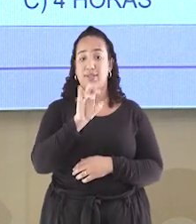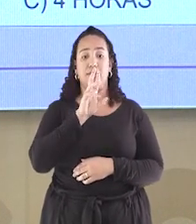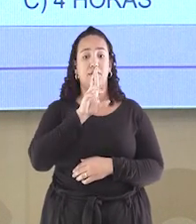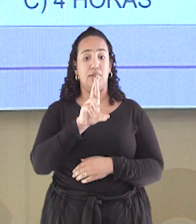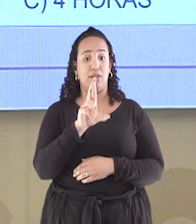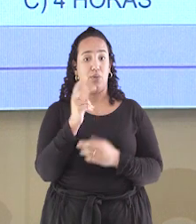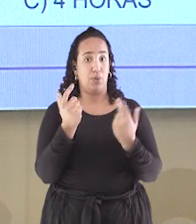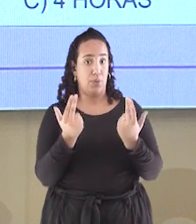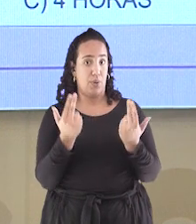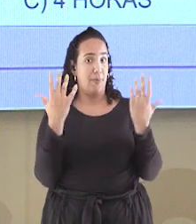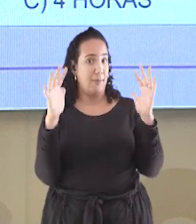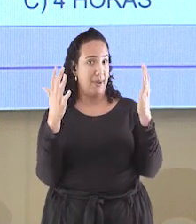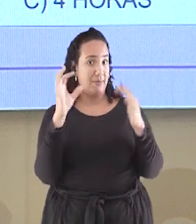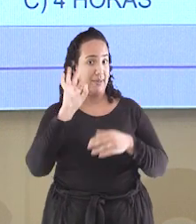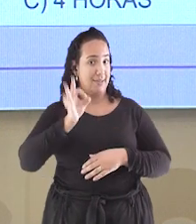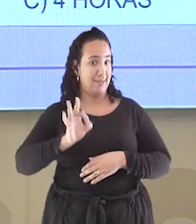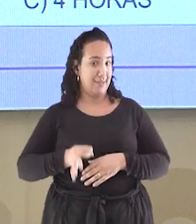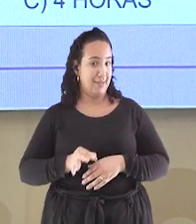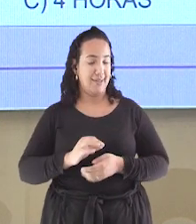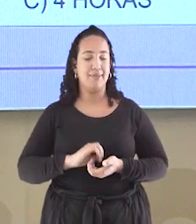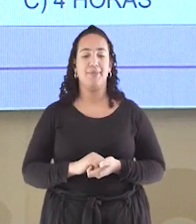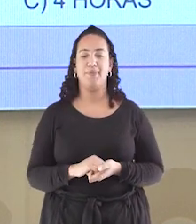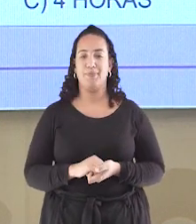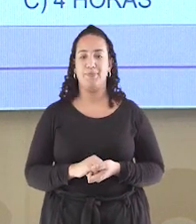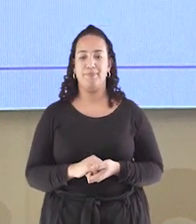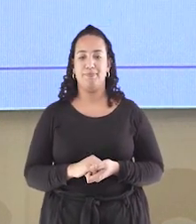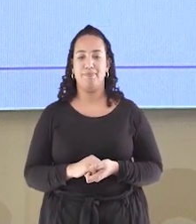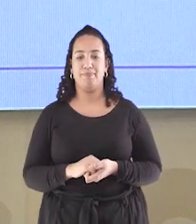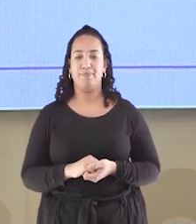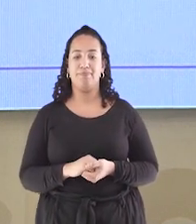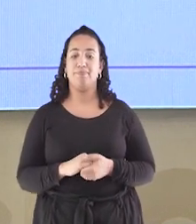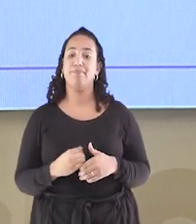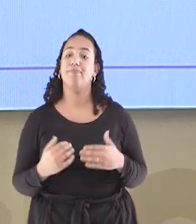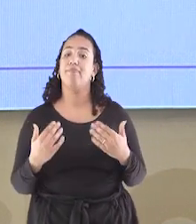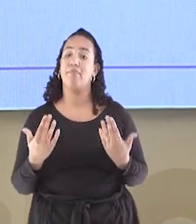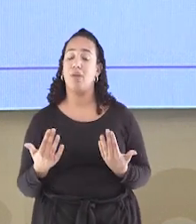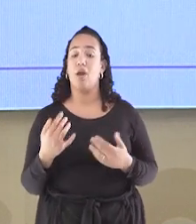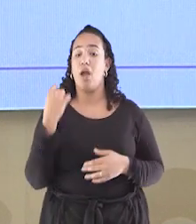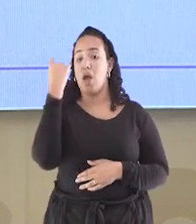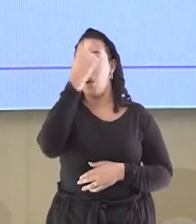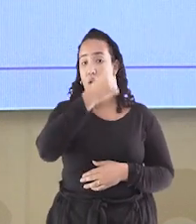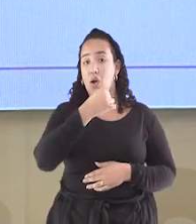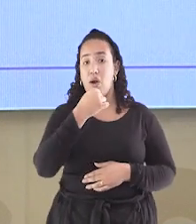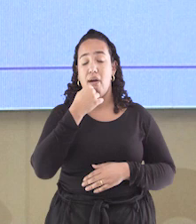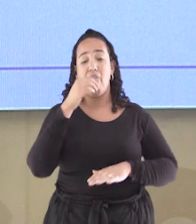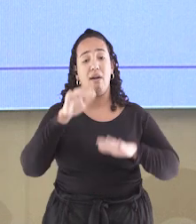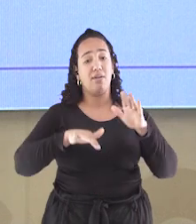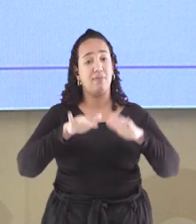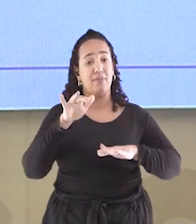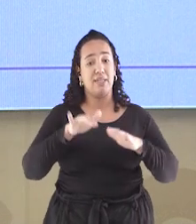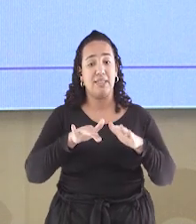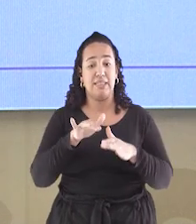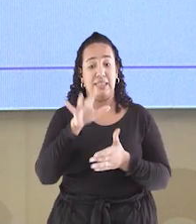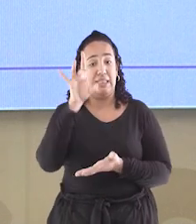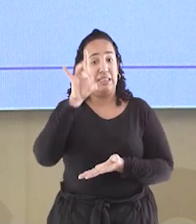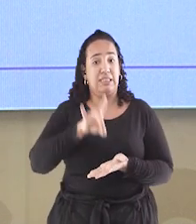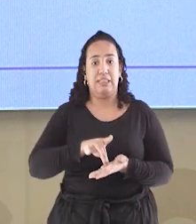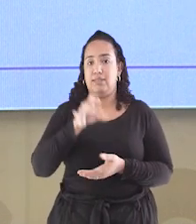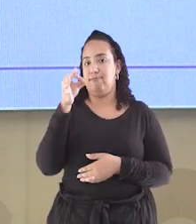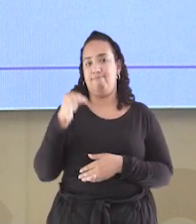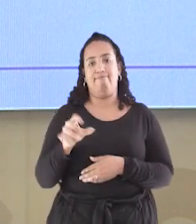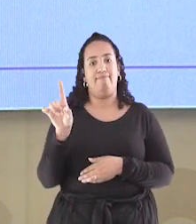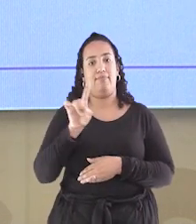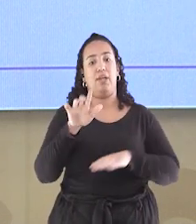assim, acertou, muito bem. As horas nem sempre serão exatas. Às vezes, ao ver a hora,